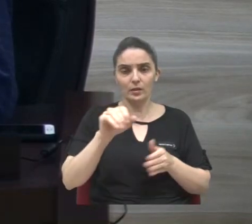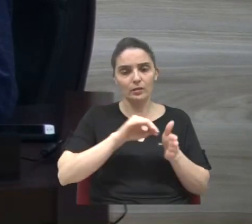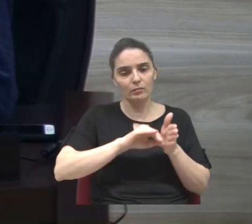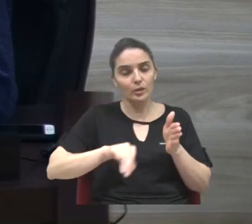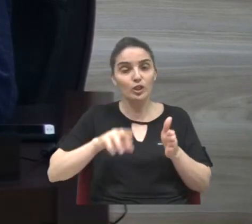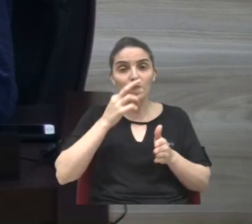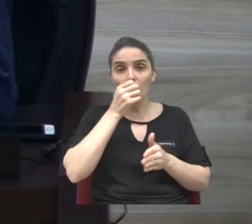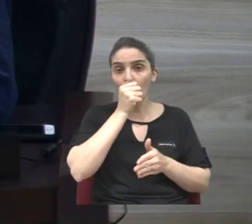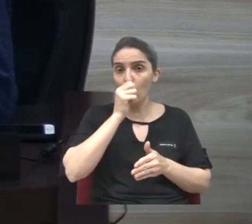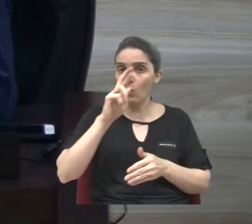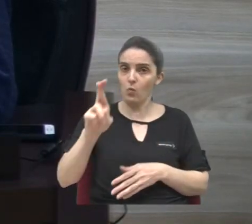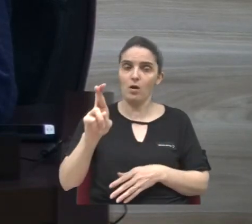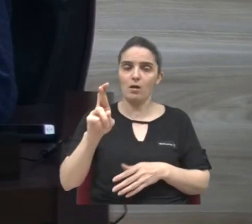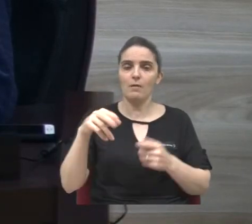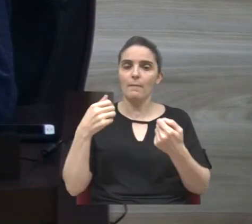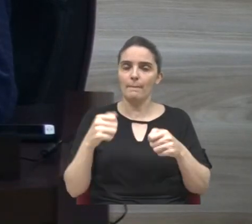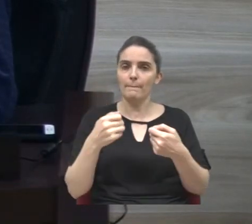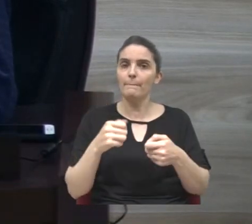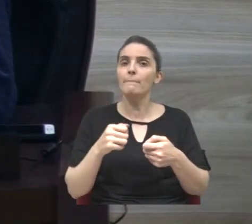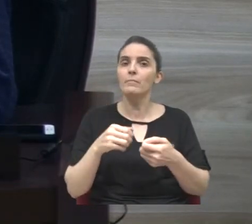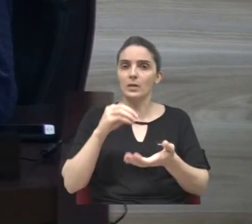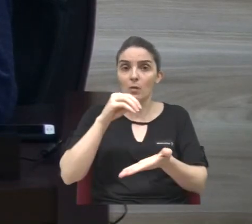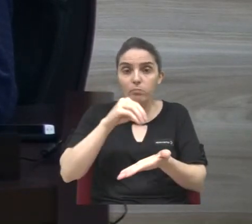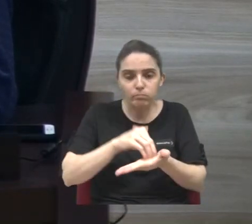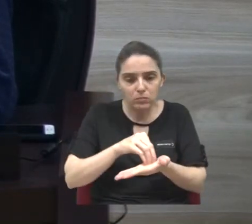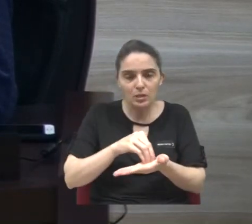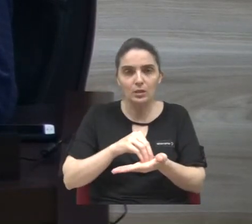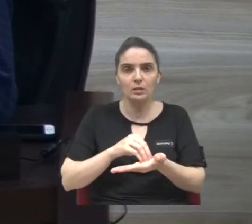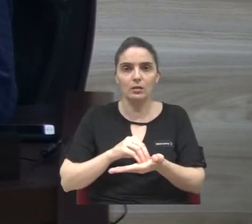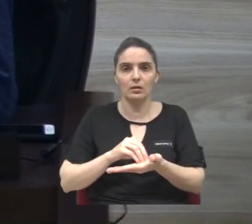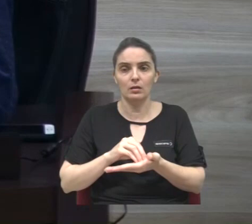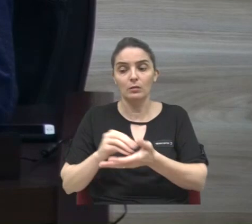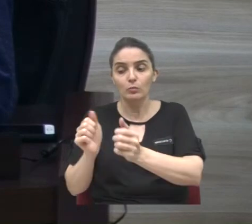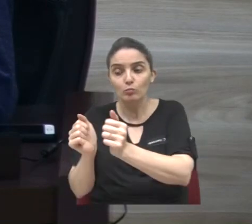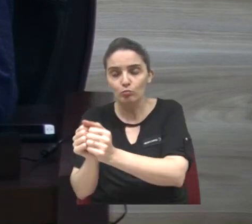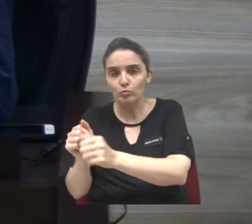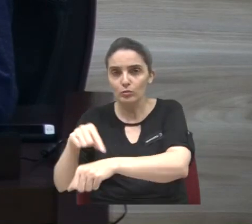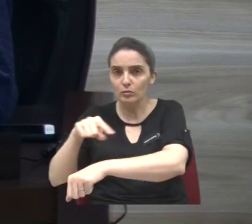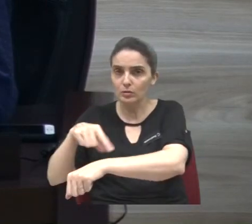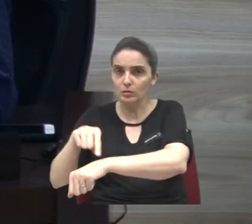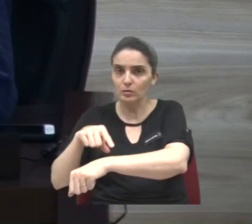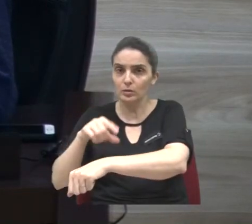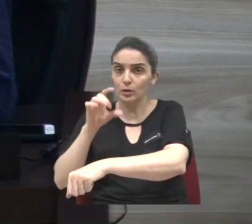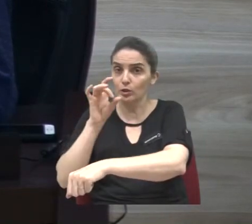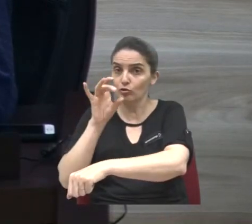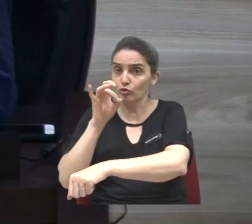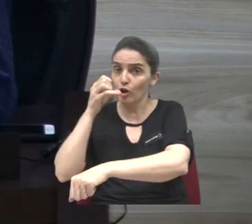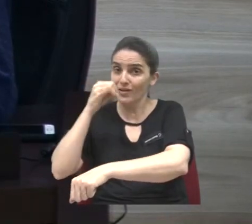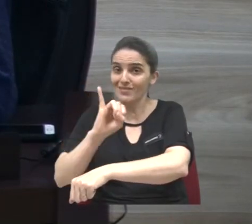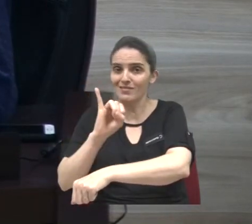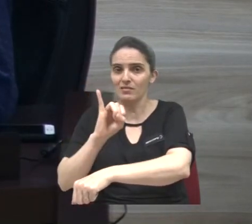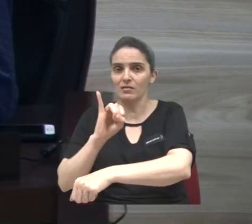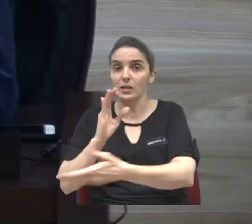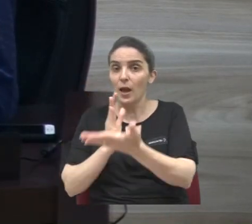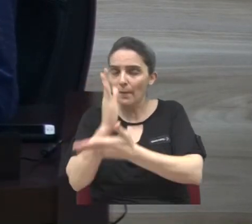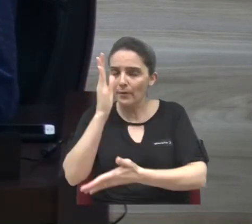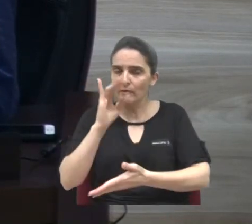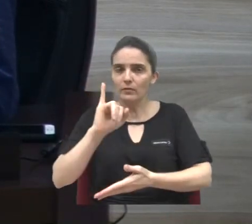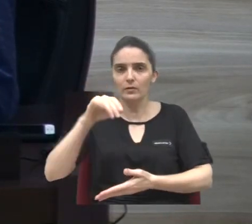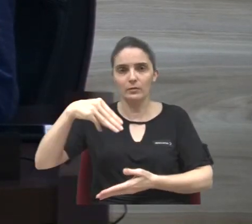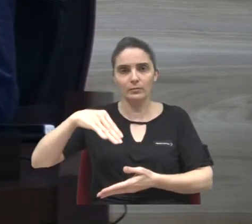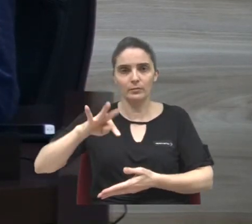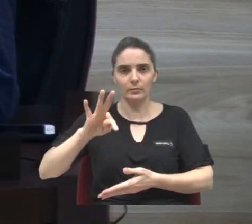ser instalado junto ao hidrômetro deverá ser aprovado pelo Inmetro, com vistas à verificação